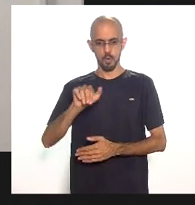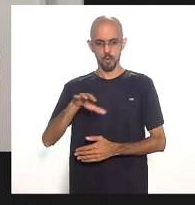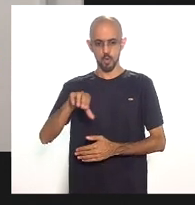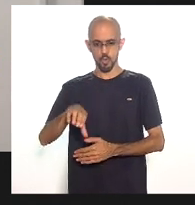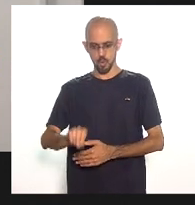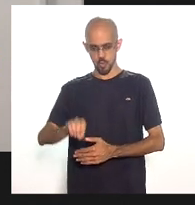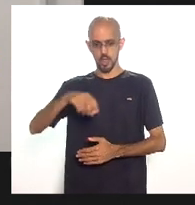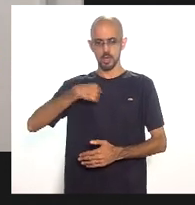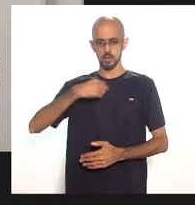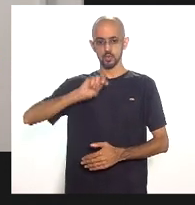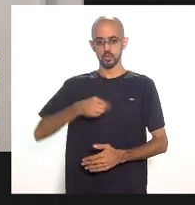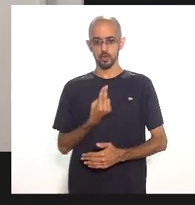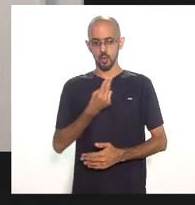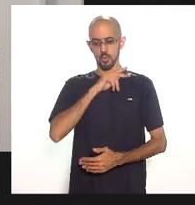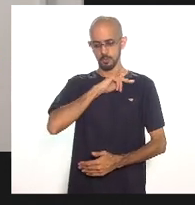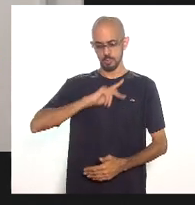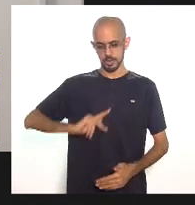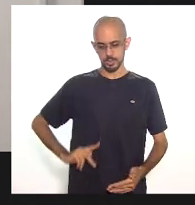presidente da